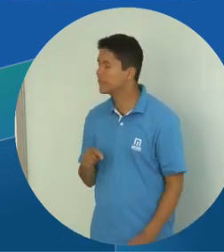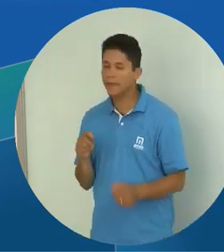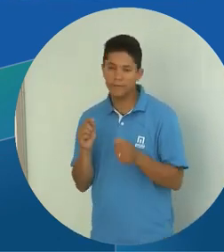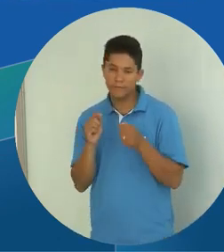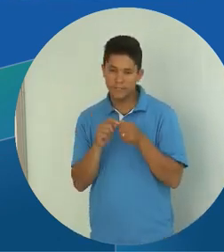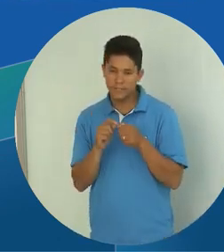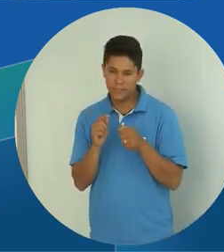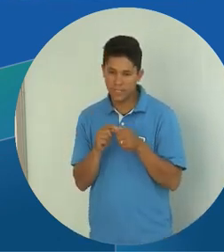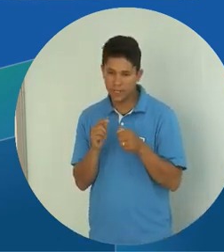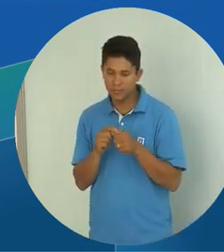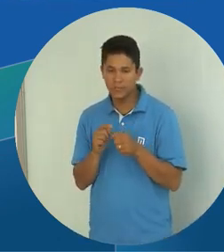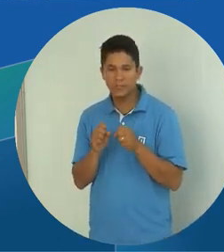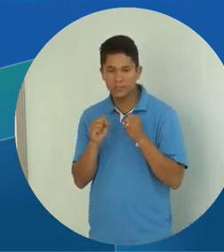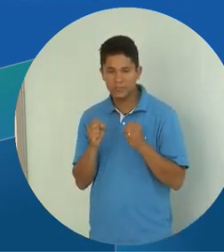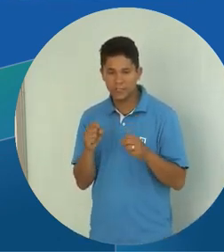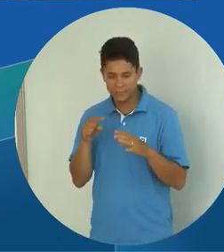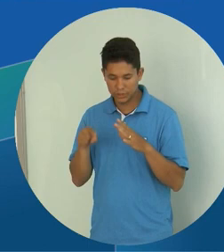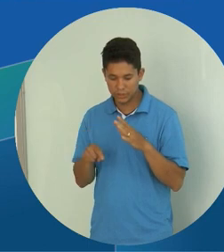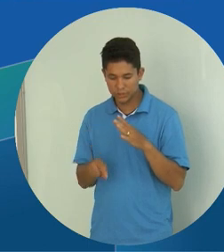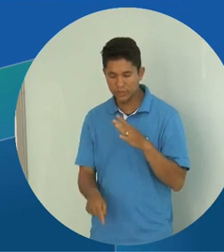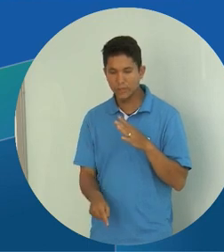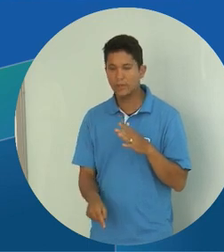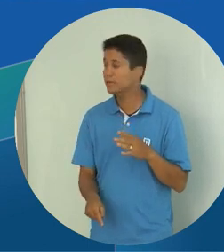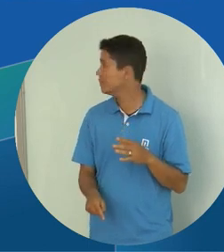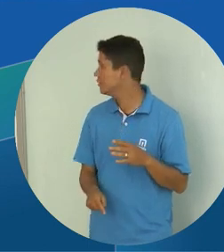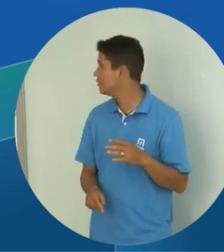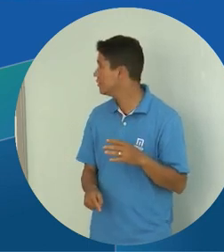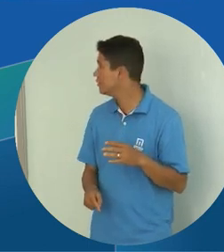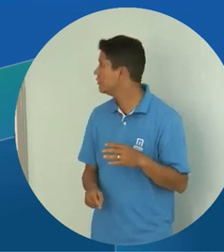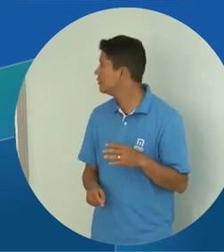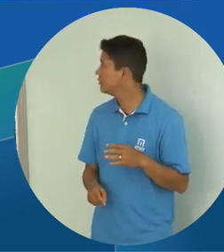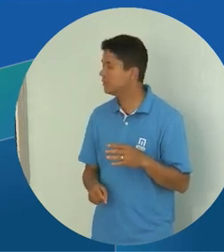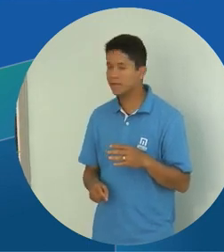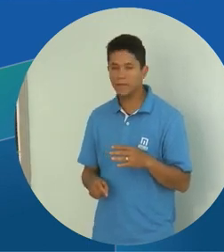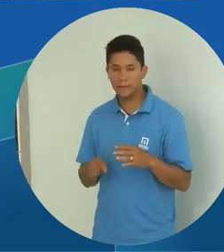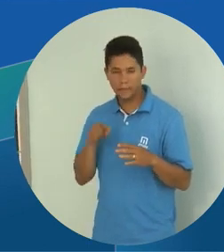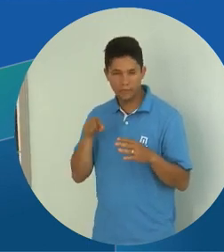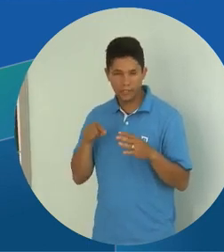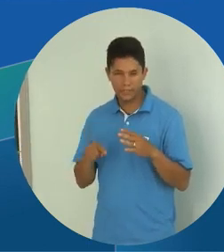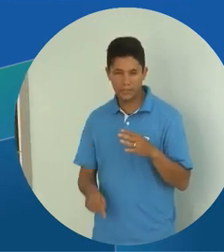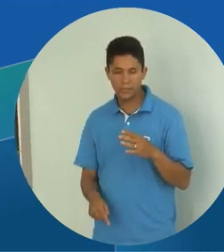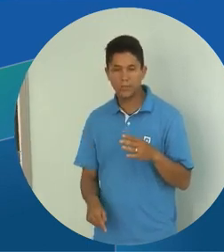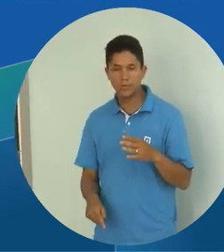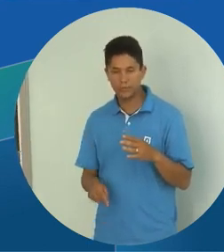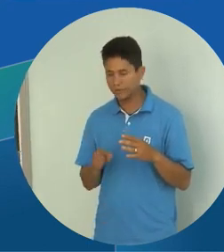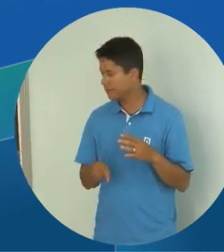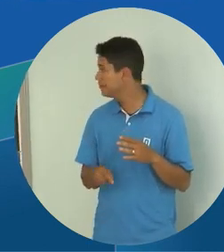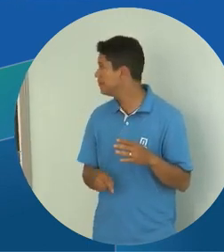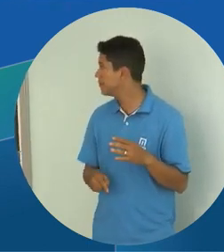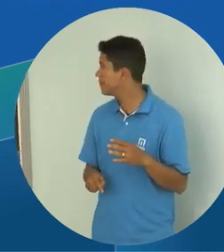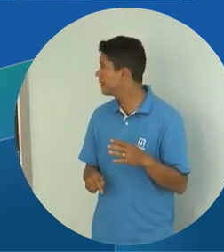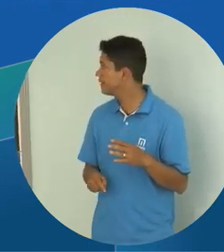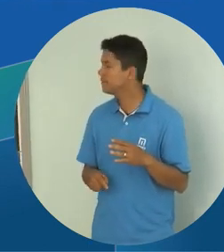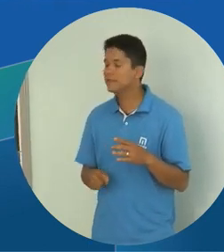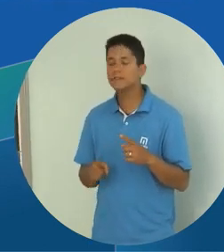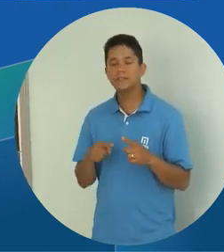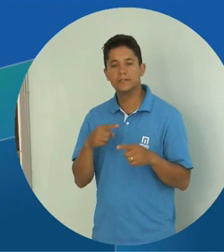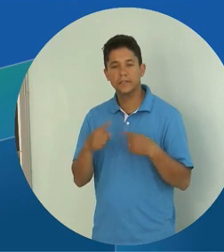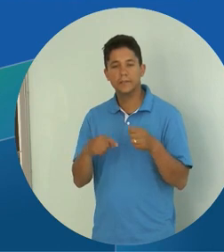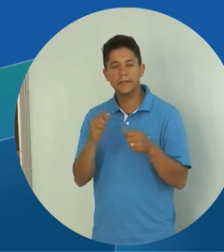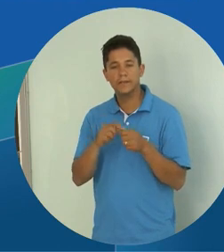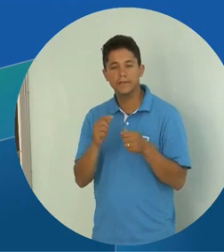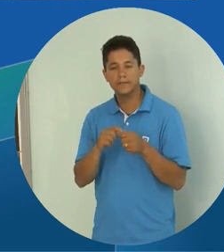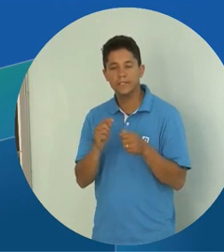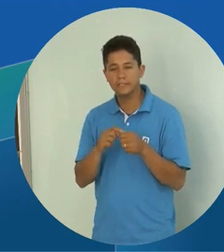Fizemos também o sistema de injeção, fizemos as perfurações profundas, nesse caso, e fizemos o sistema